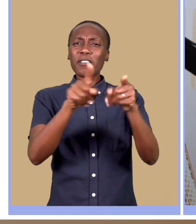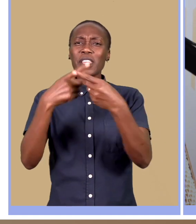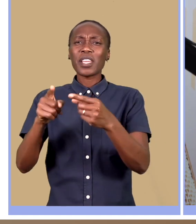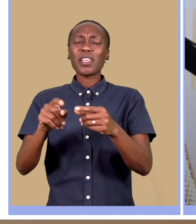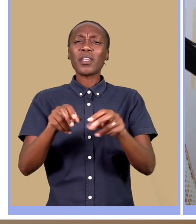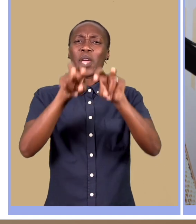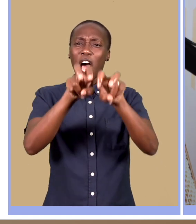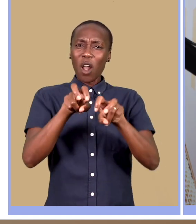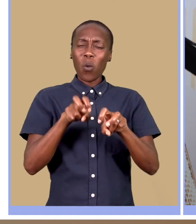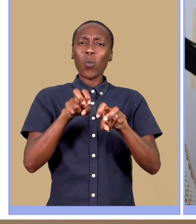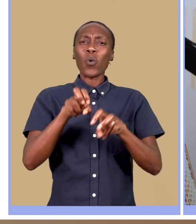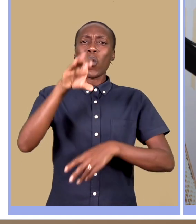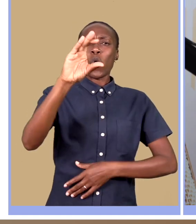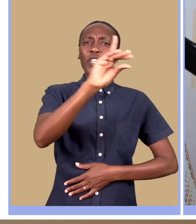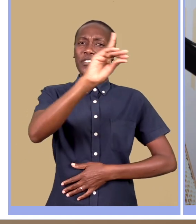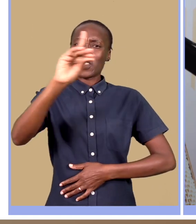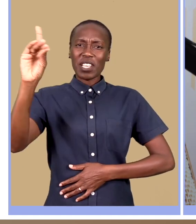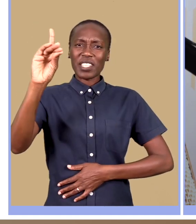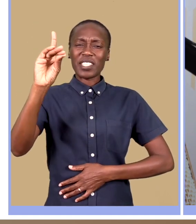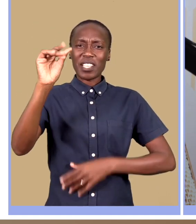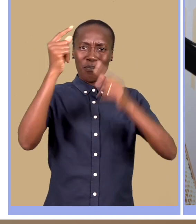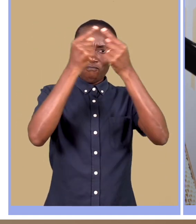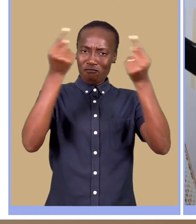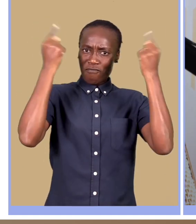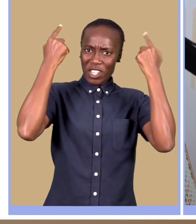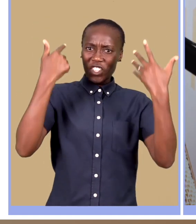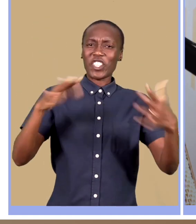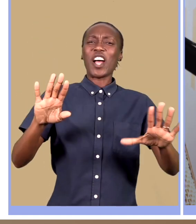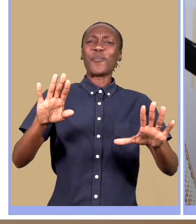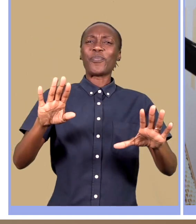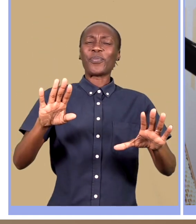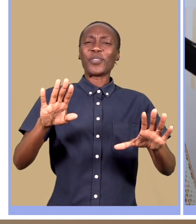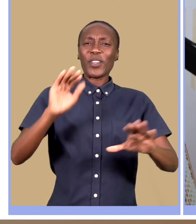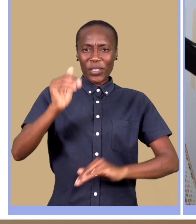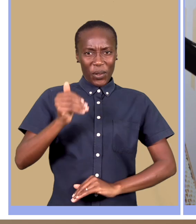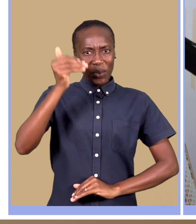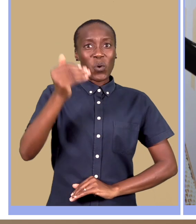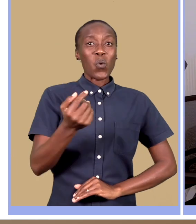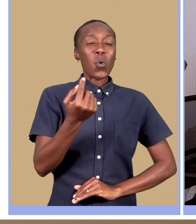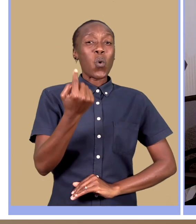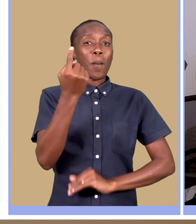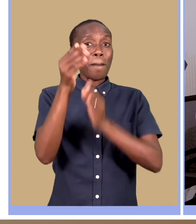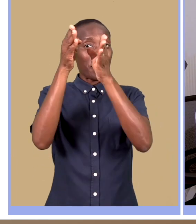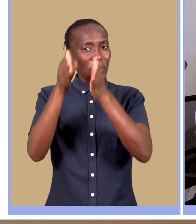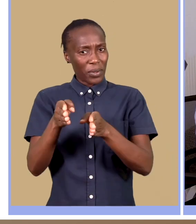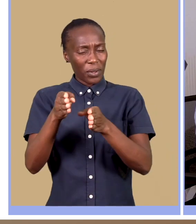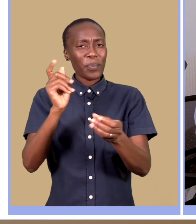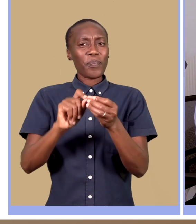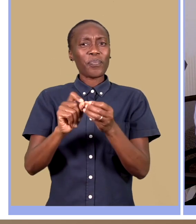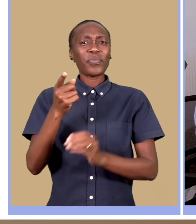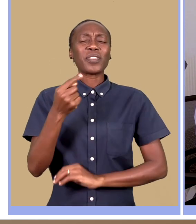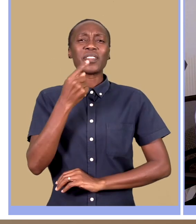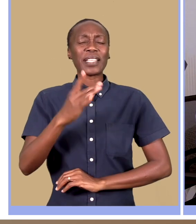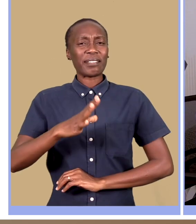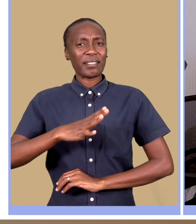de pós-graduação com deficiência. O último deles é um não vidente e ali,